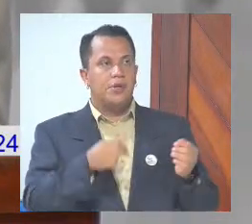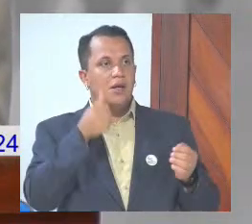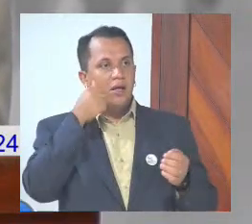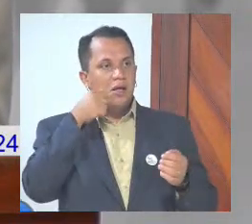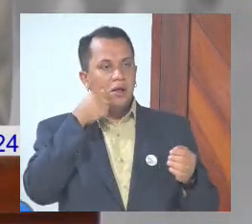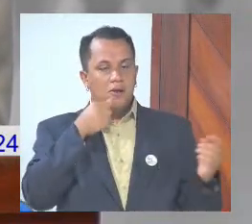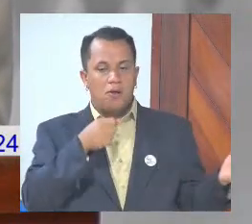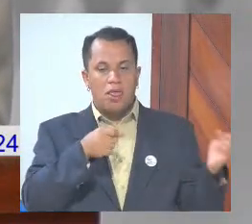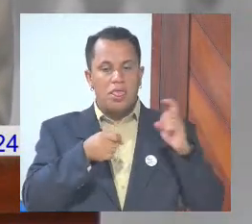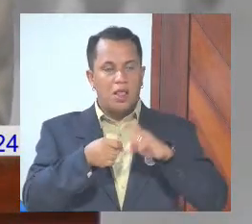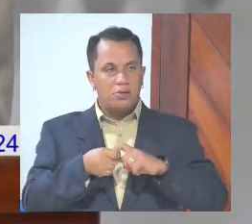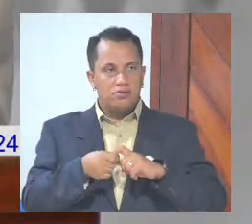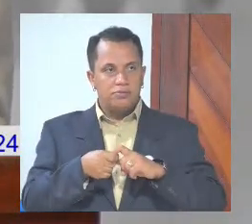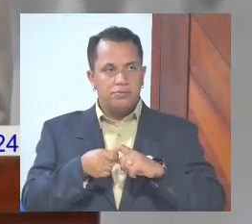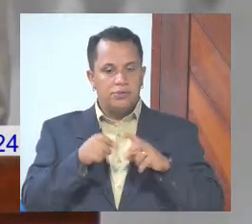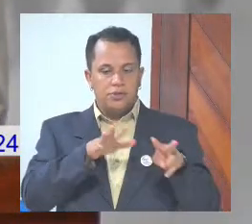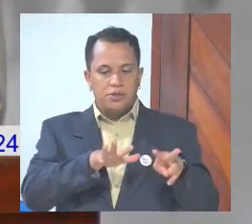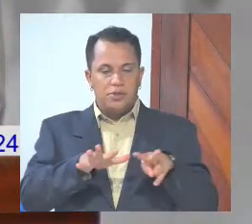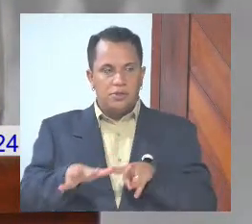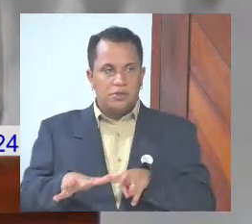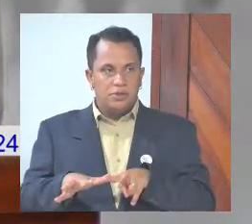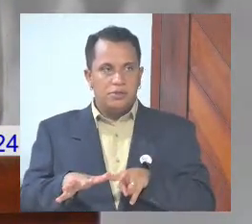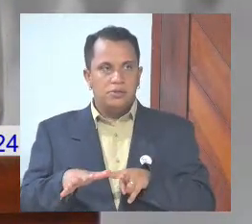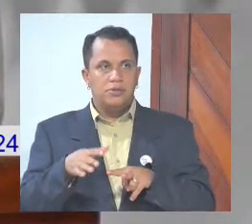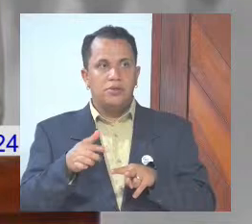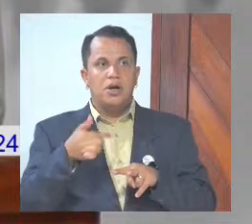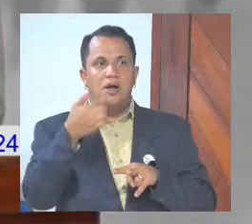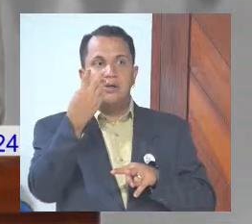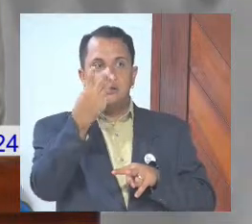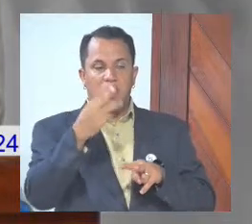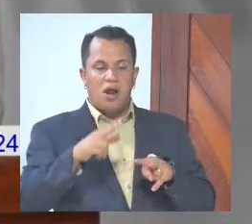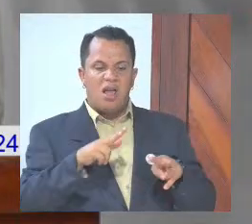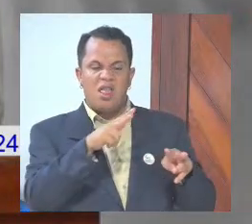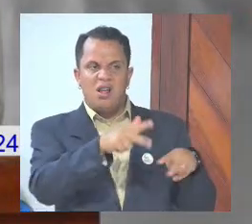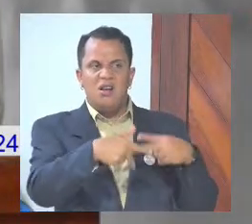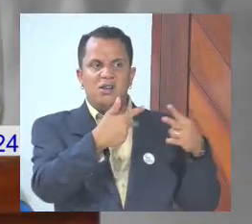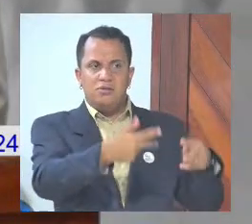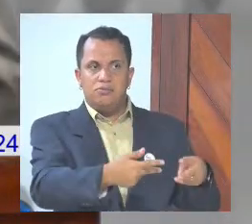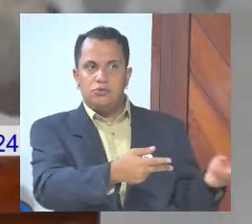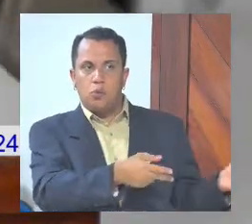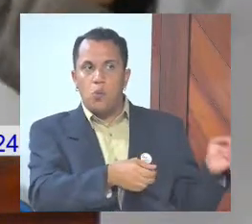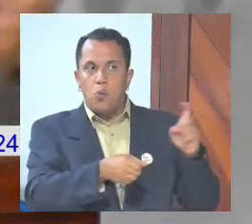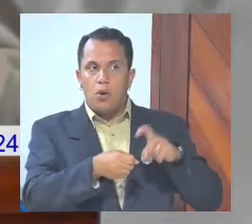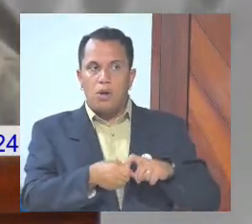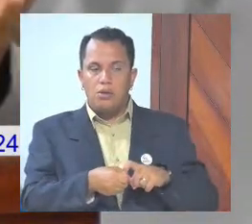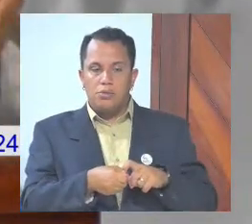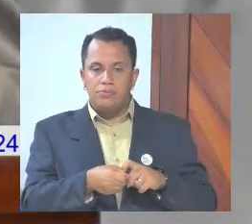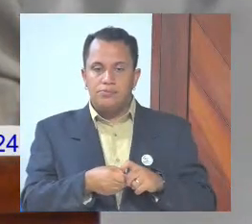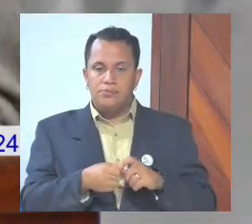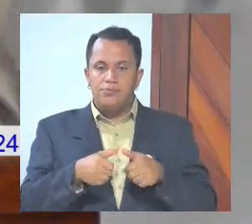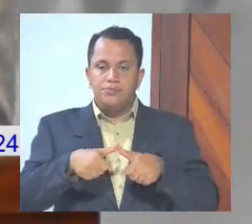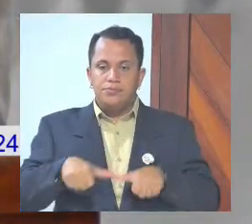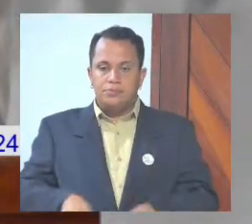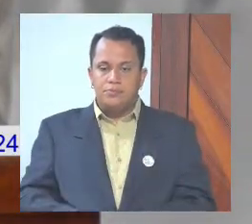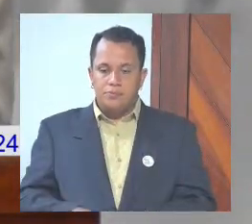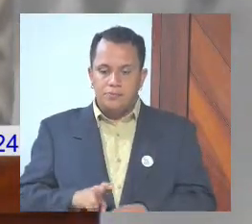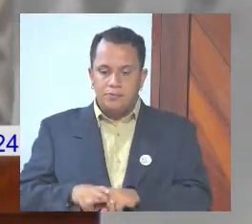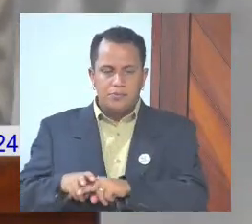uma semana retrasada. E ficou um pouco aqui, nem